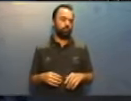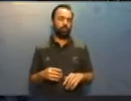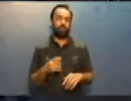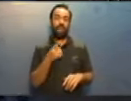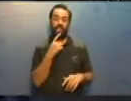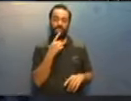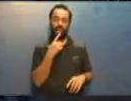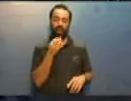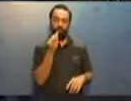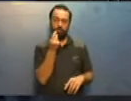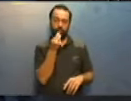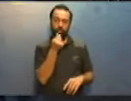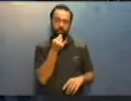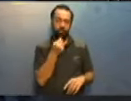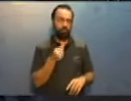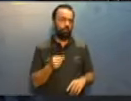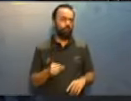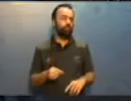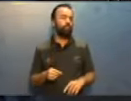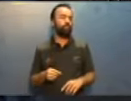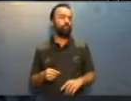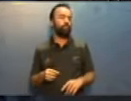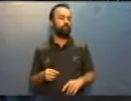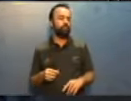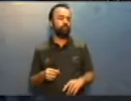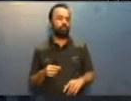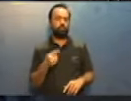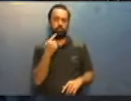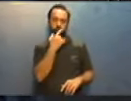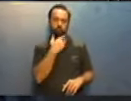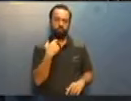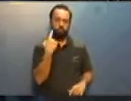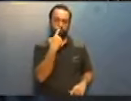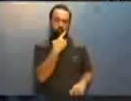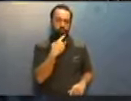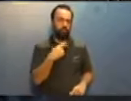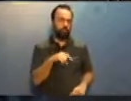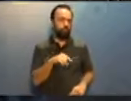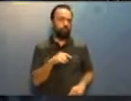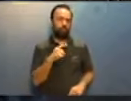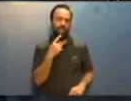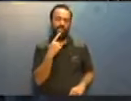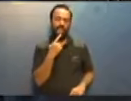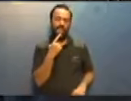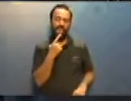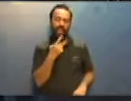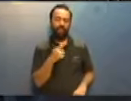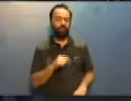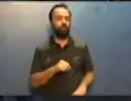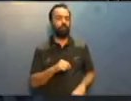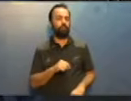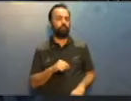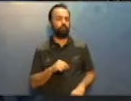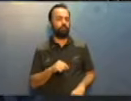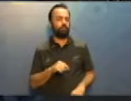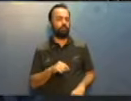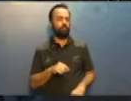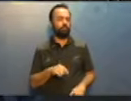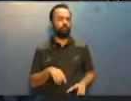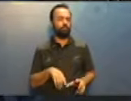O paladar. Então o paladar, ele é um sentido da boca. Ele é sentido na nossa língua, nas papilas gustativas, que